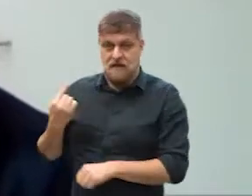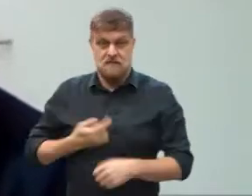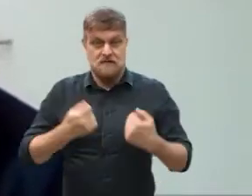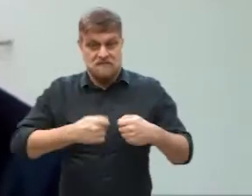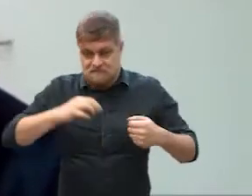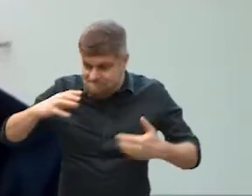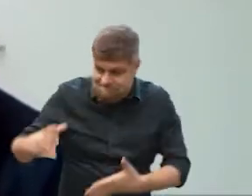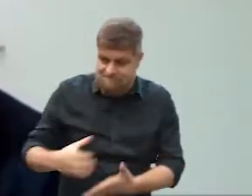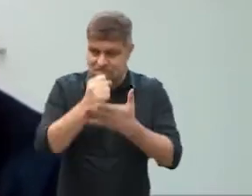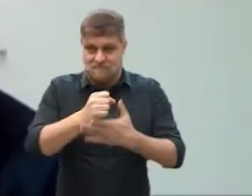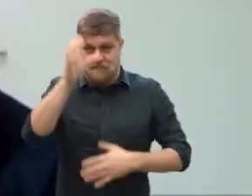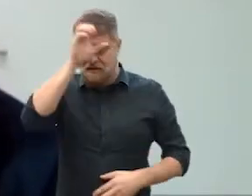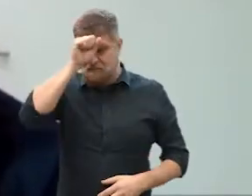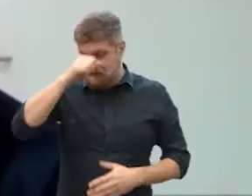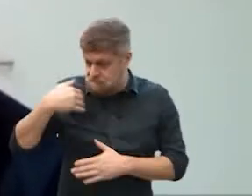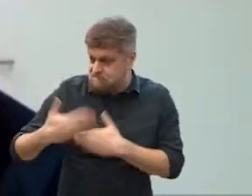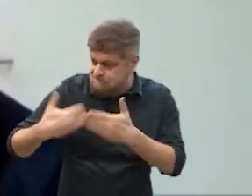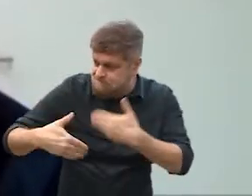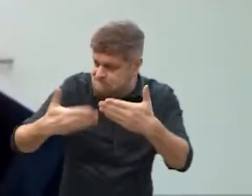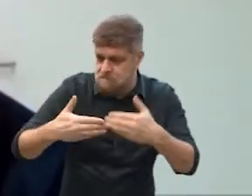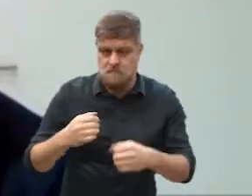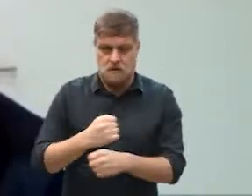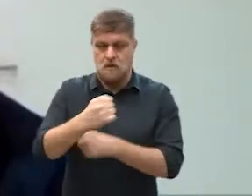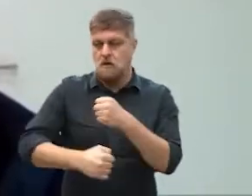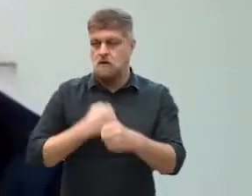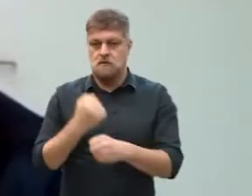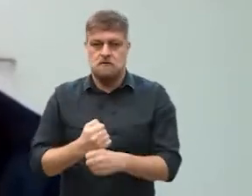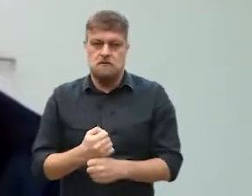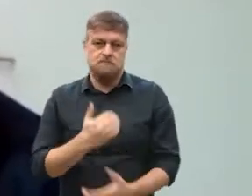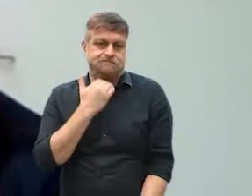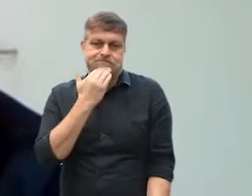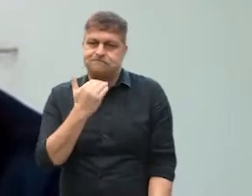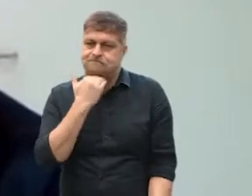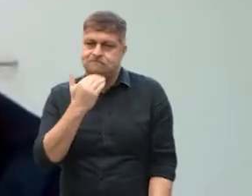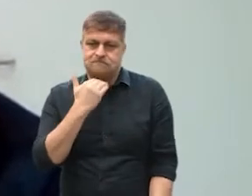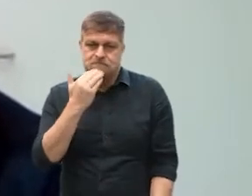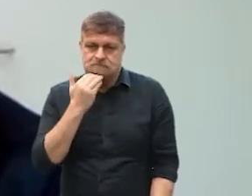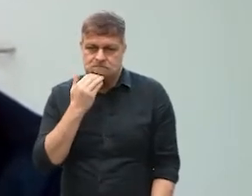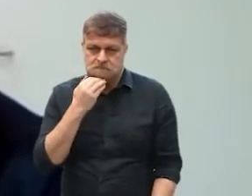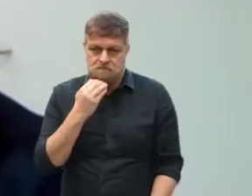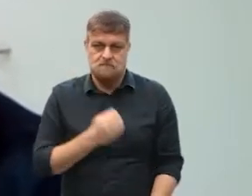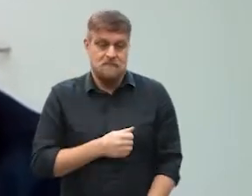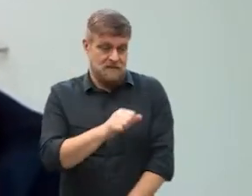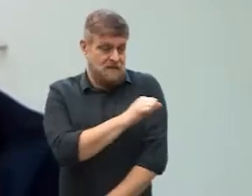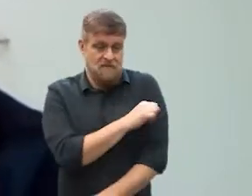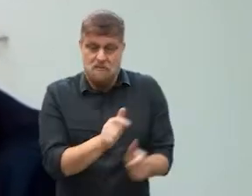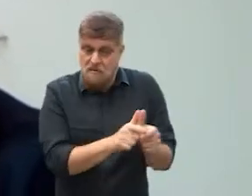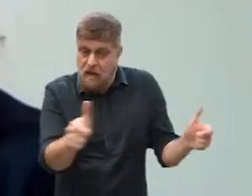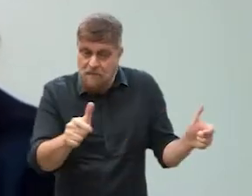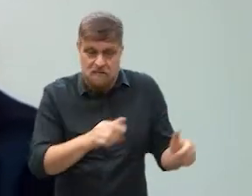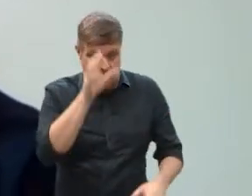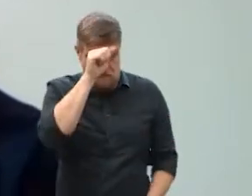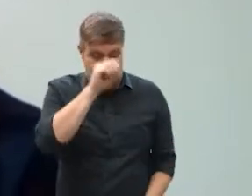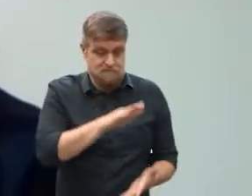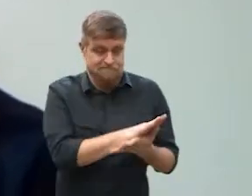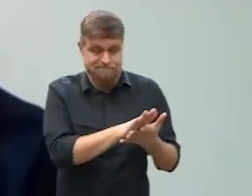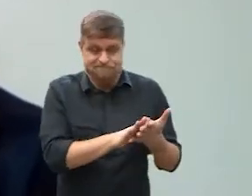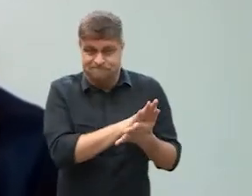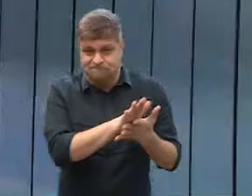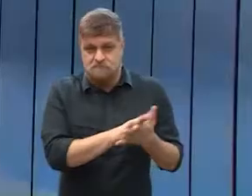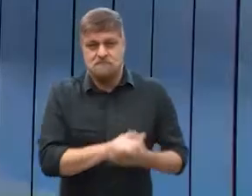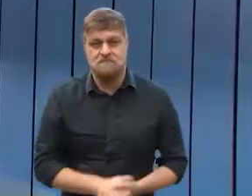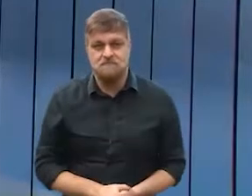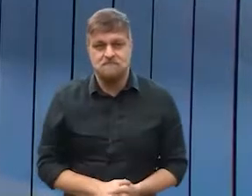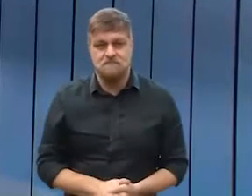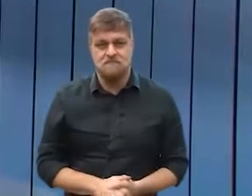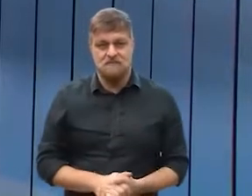recuperar o aprendizado desse ano que ainda não foi, pode não ter sido efetivo para muitos e muitas estudantes, né? Bacana,